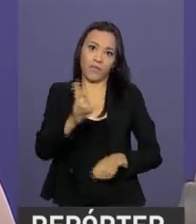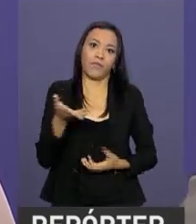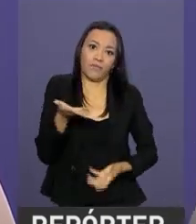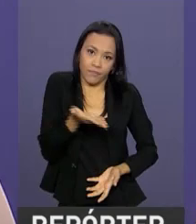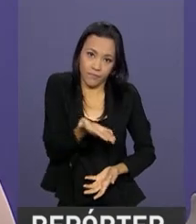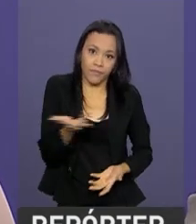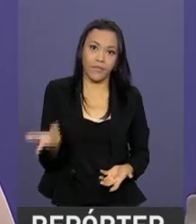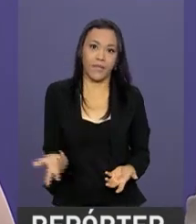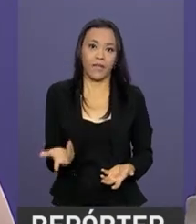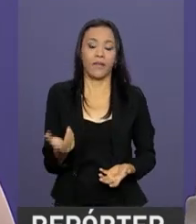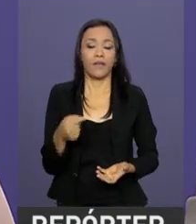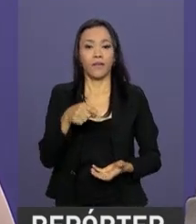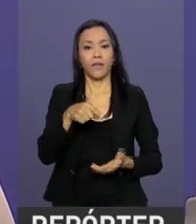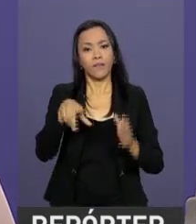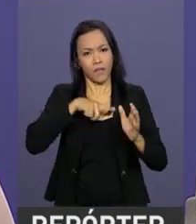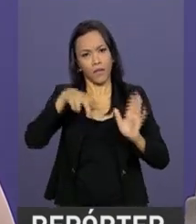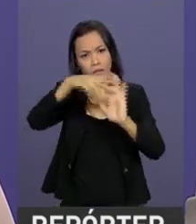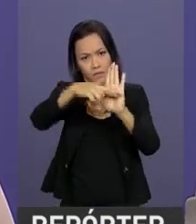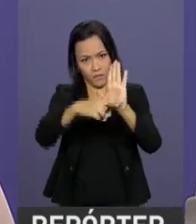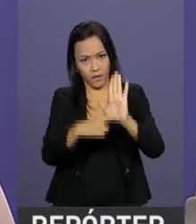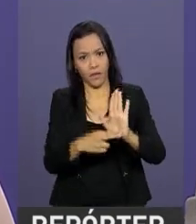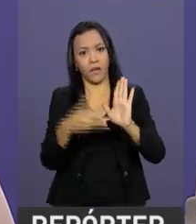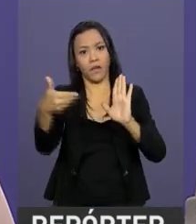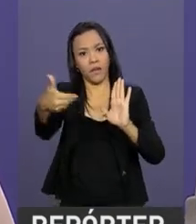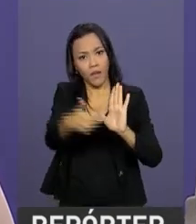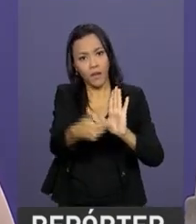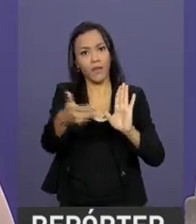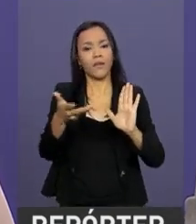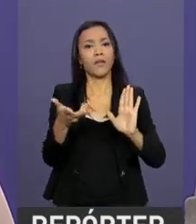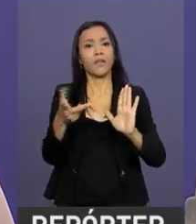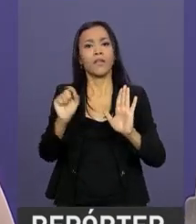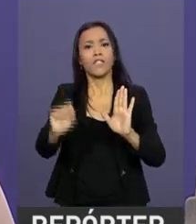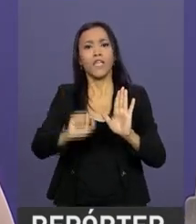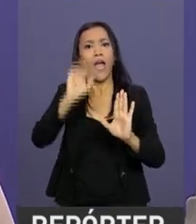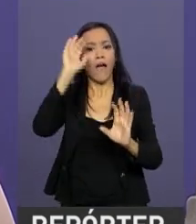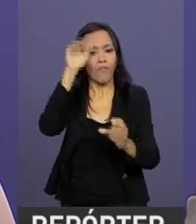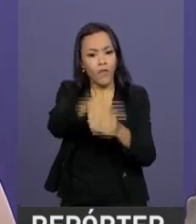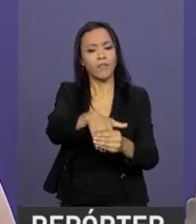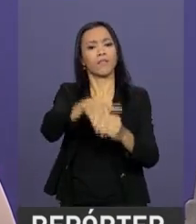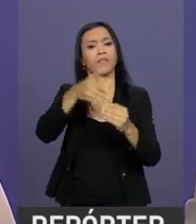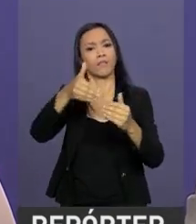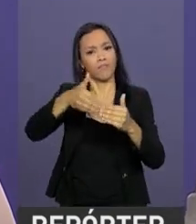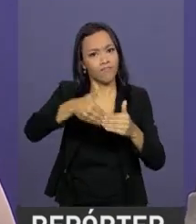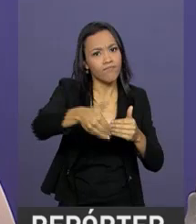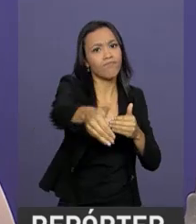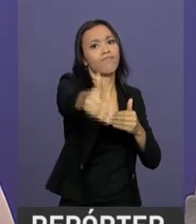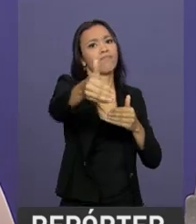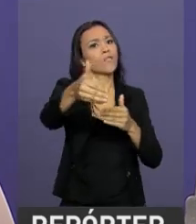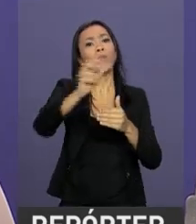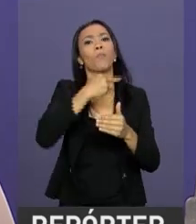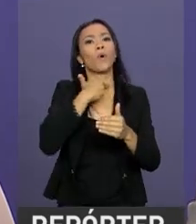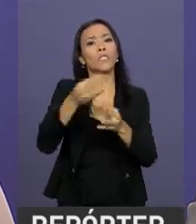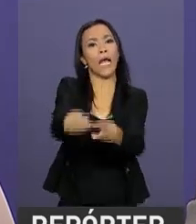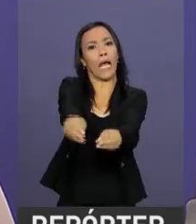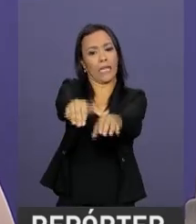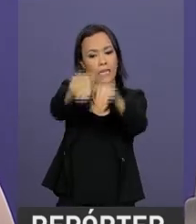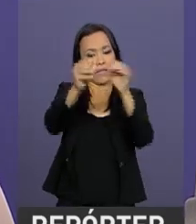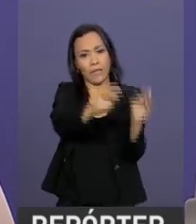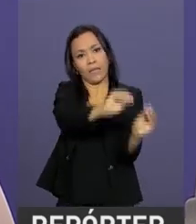mecanismo regimental de fazer com que a votação ela não seja antecipada